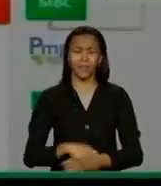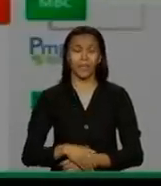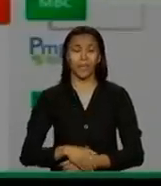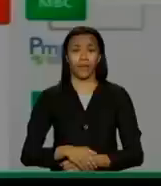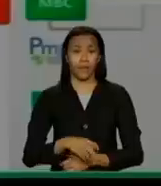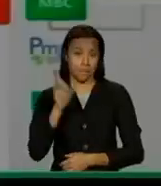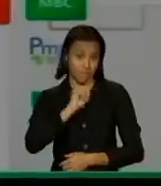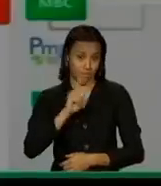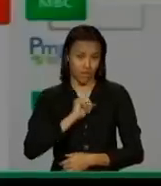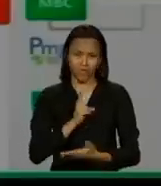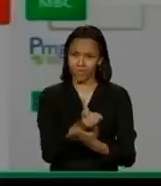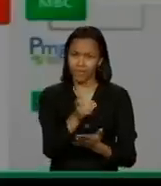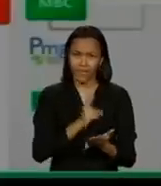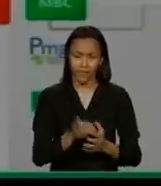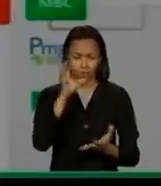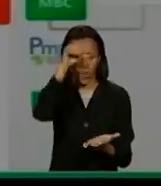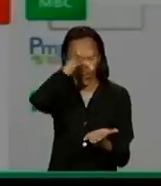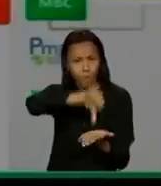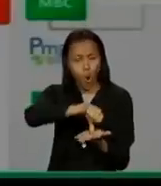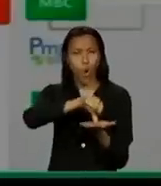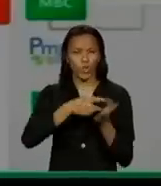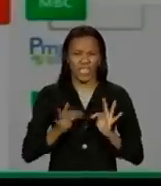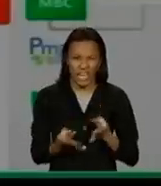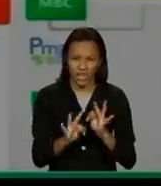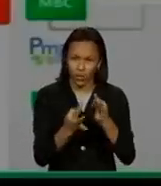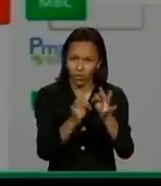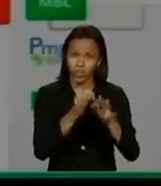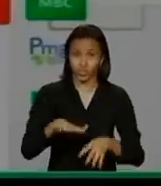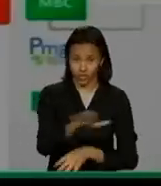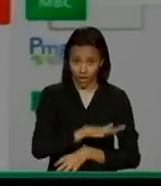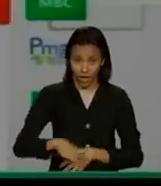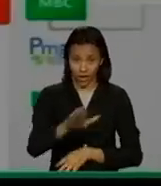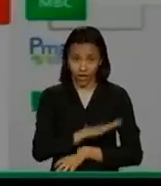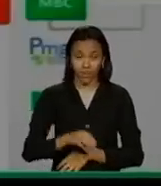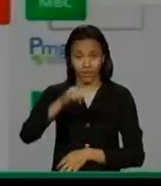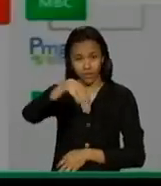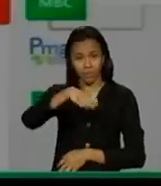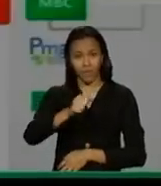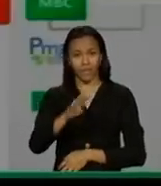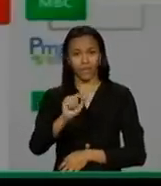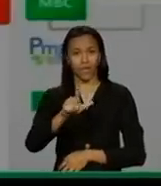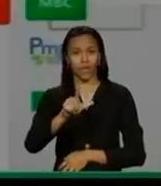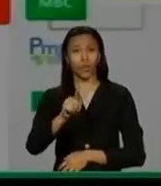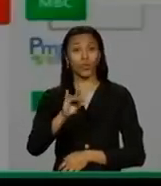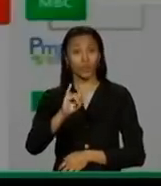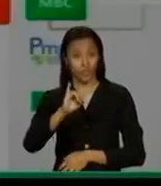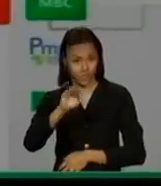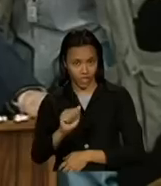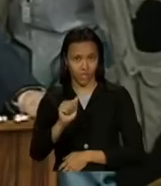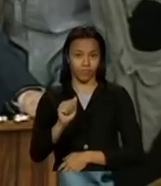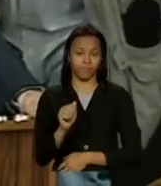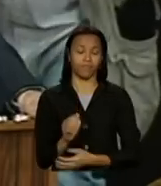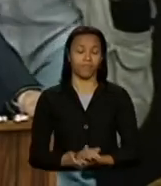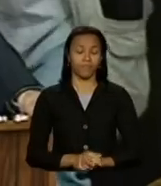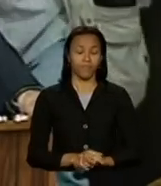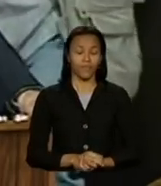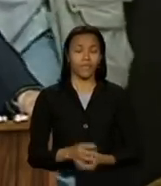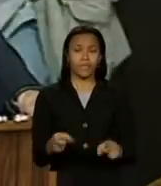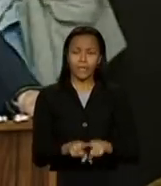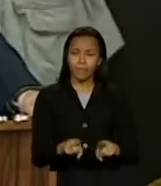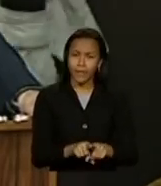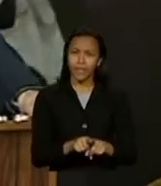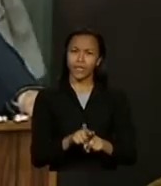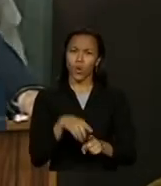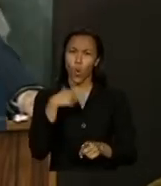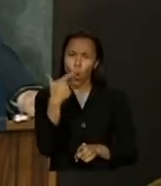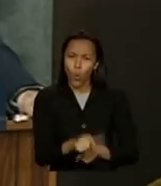polo tecnológico no campo da cirurgia metalurgia importante E aí começamos também fazer